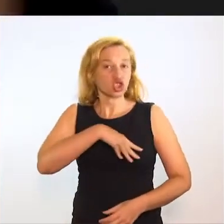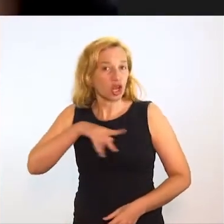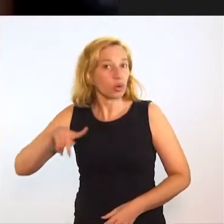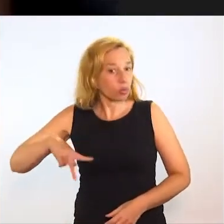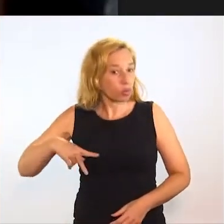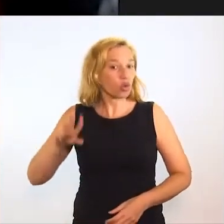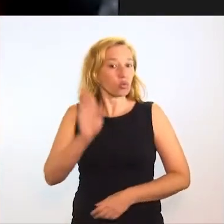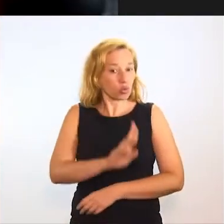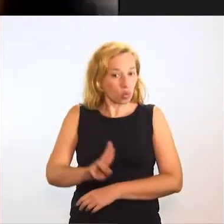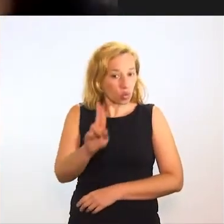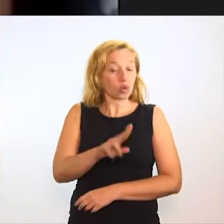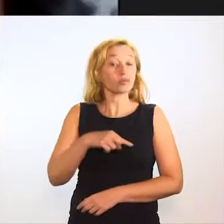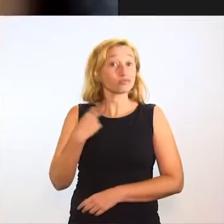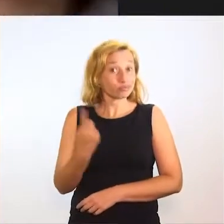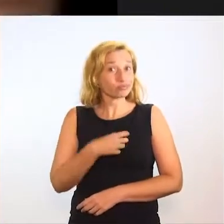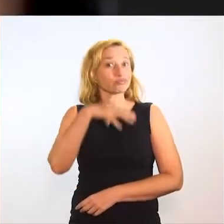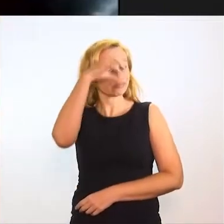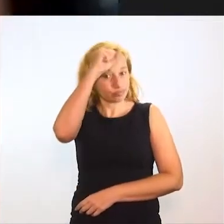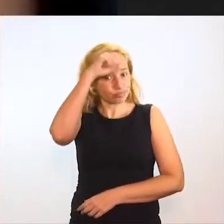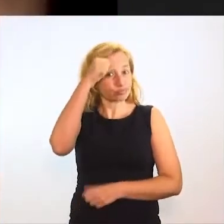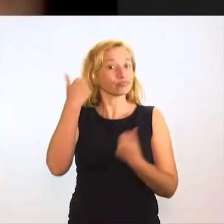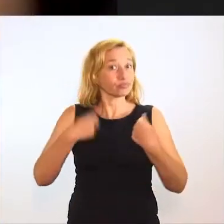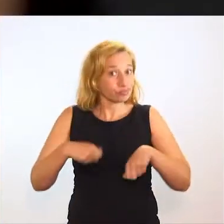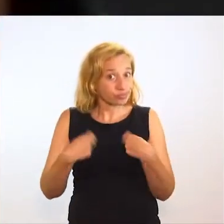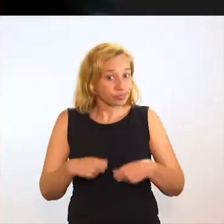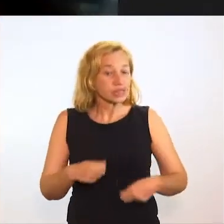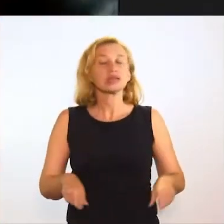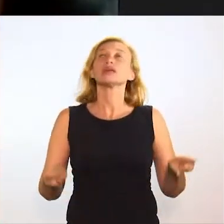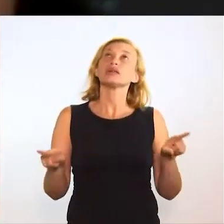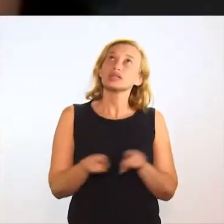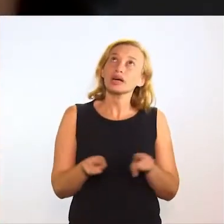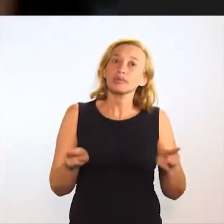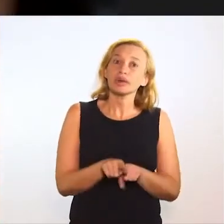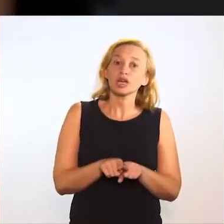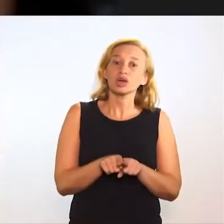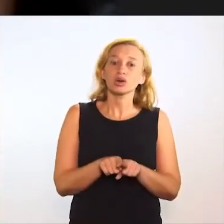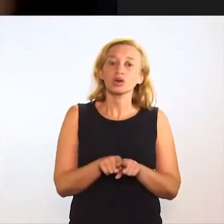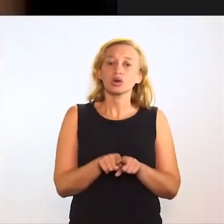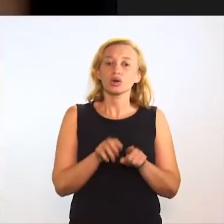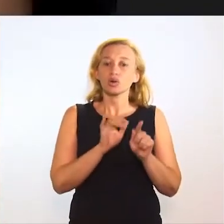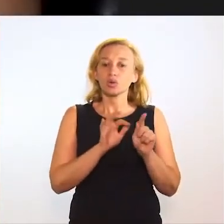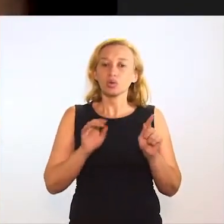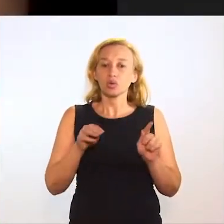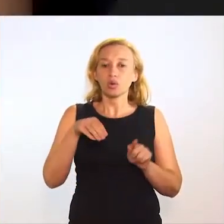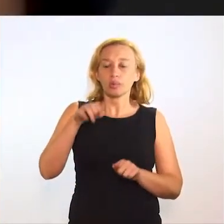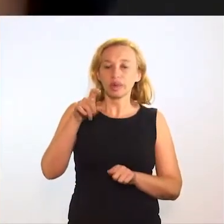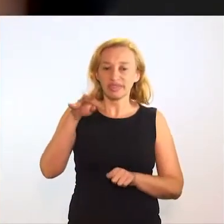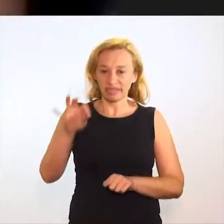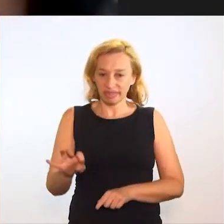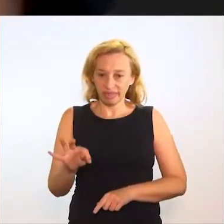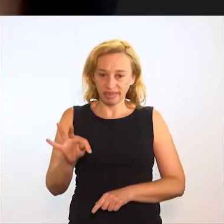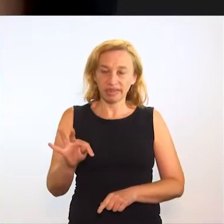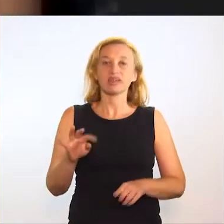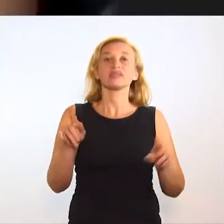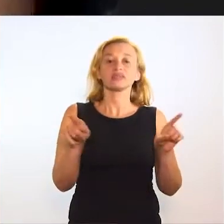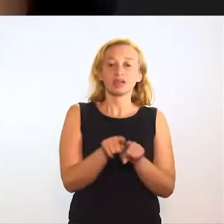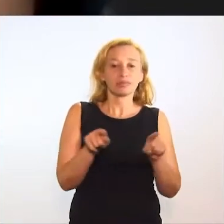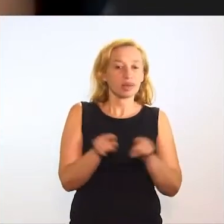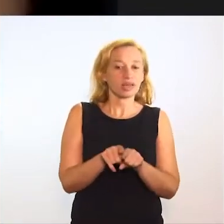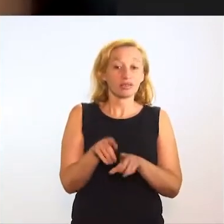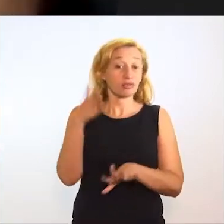também, Ministério Público. Então, a gente teve que aprender. E o Google Meet, gente. Então,